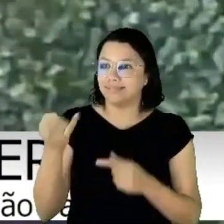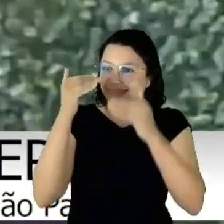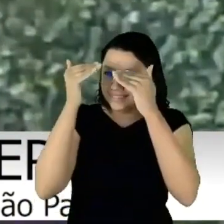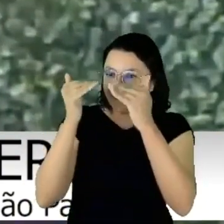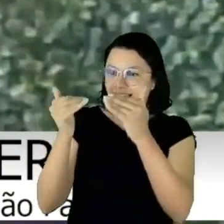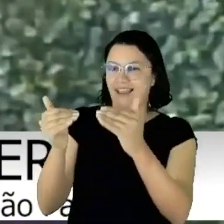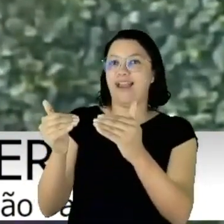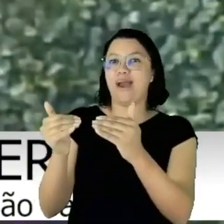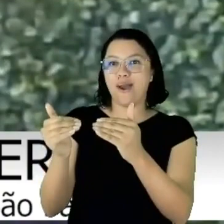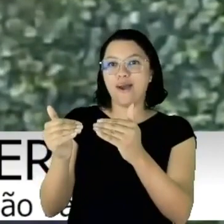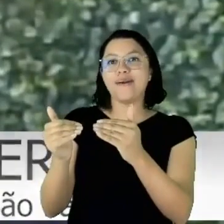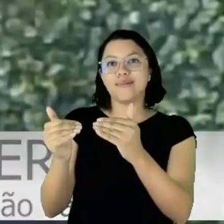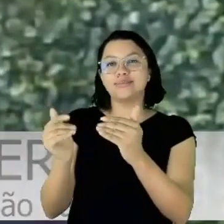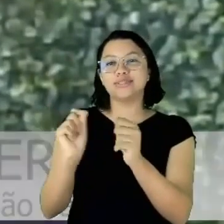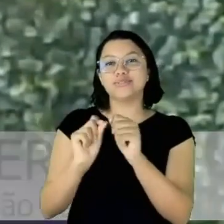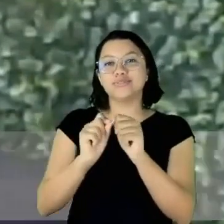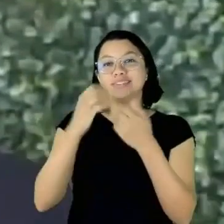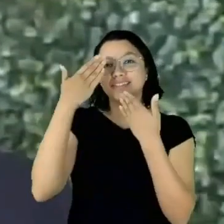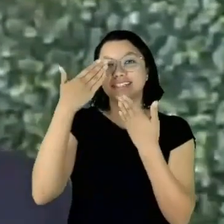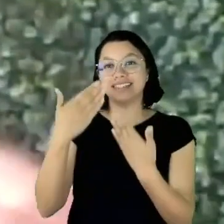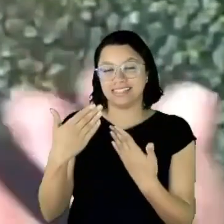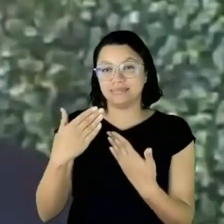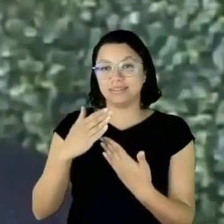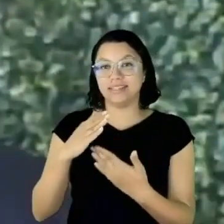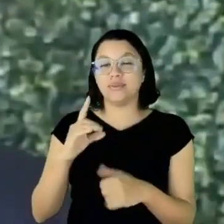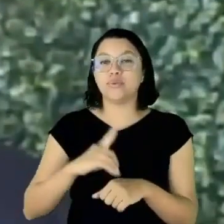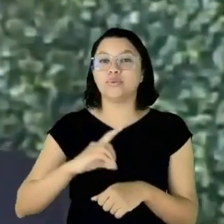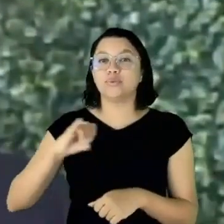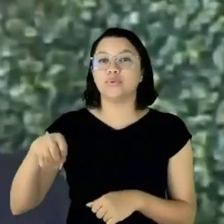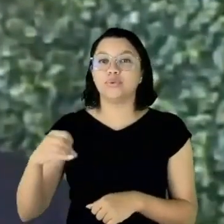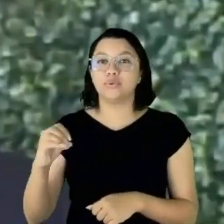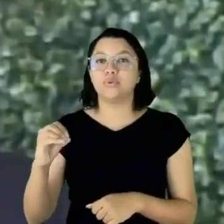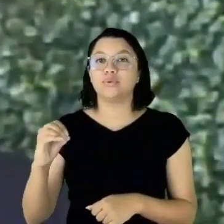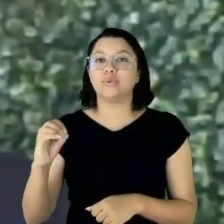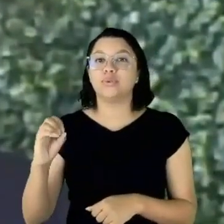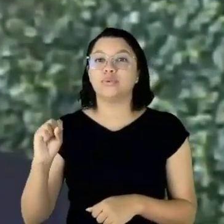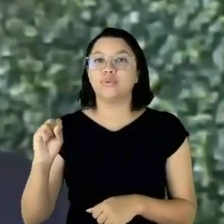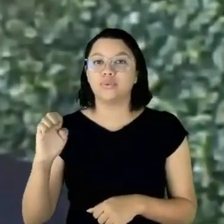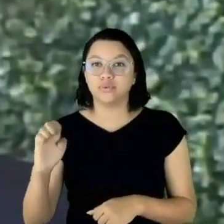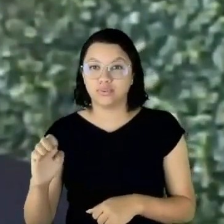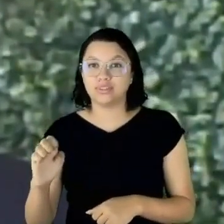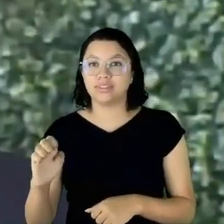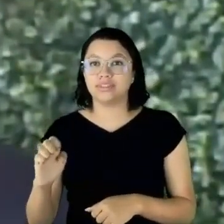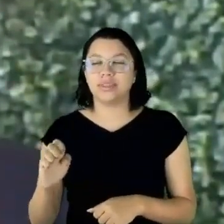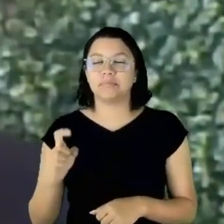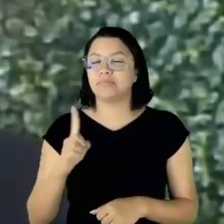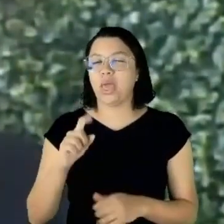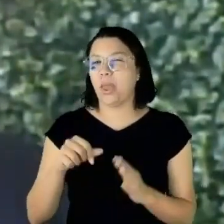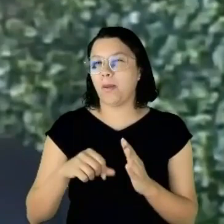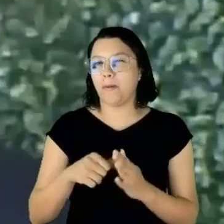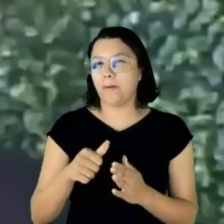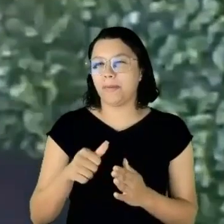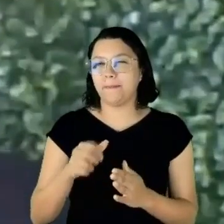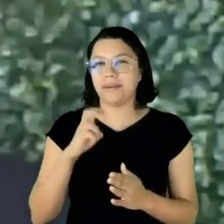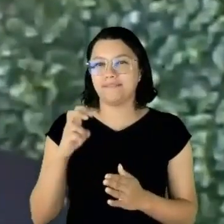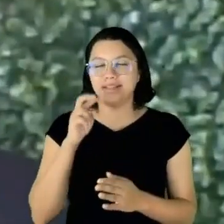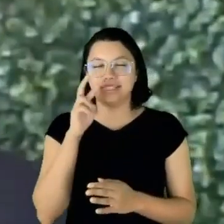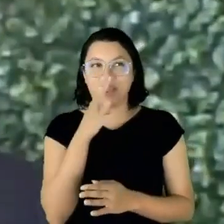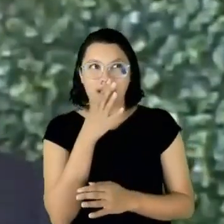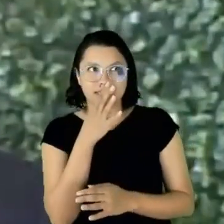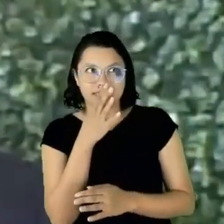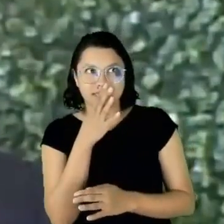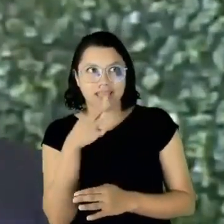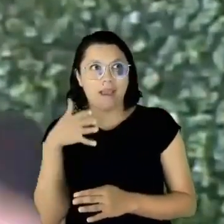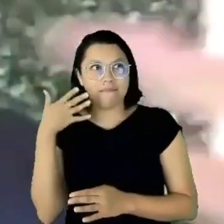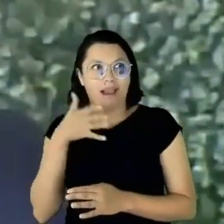privilégio a honra de ter esses agradecimentos a doutor José Denilson não é a primeira vez que eu vejo palestrar